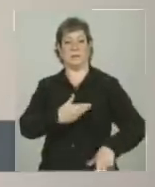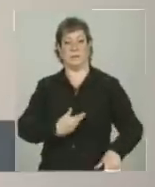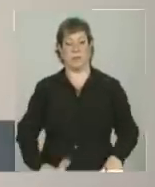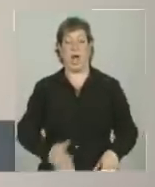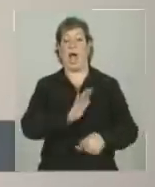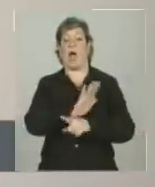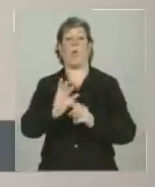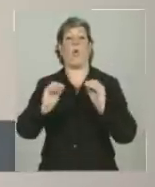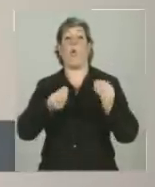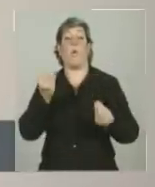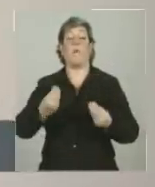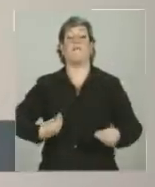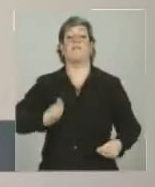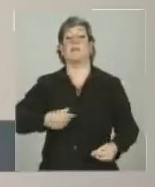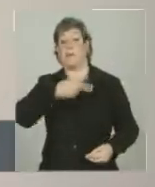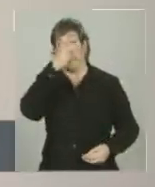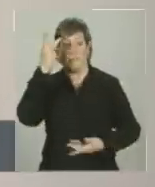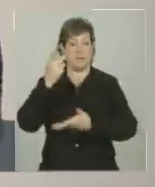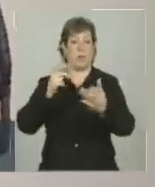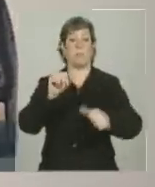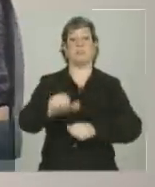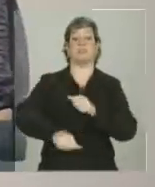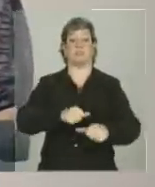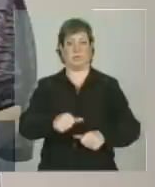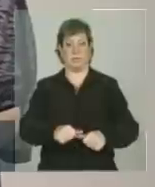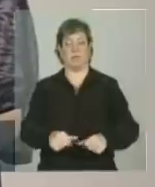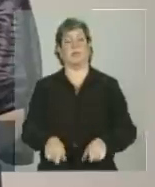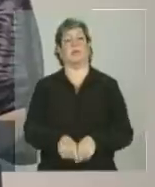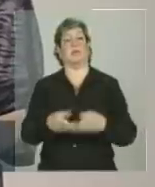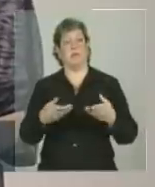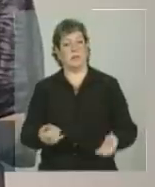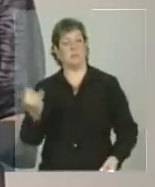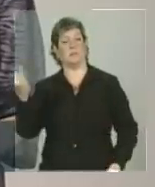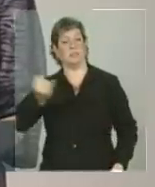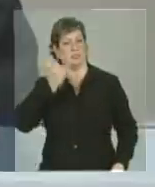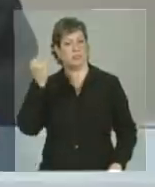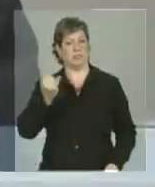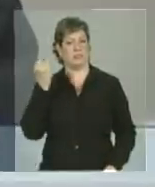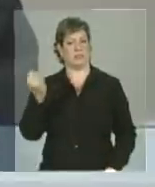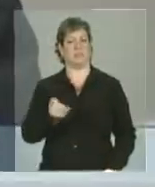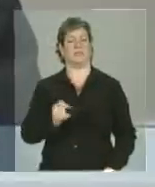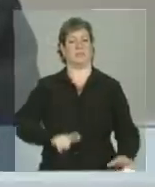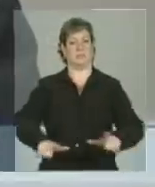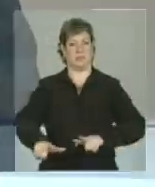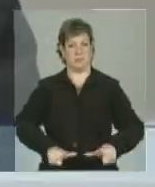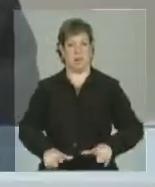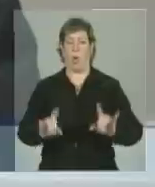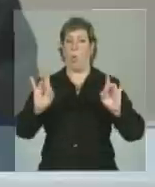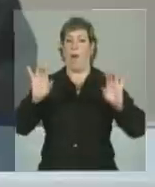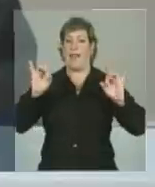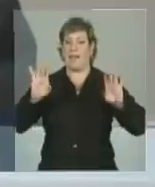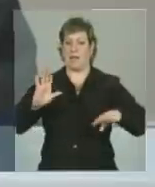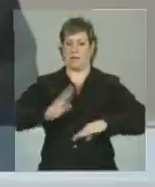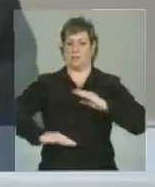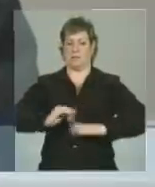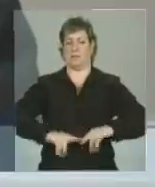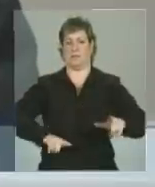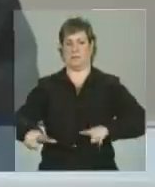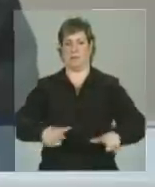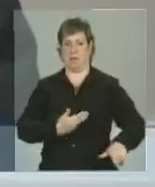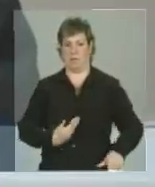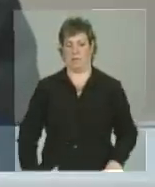vida das pessoas, sendo, por isso, importante instrumento de gestão, de qualidade de gestão. Para